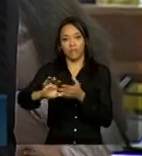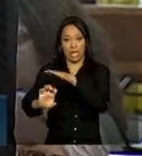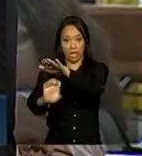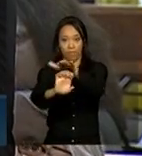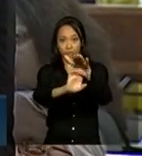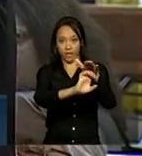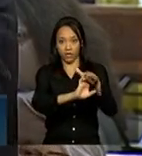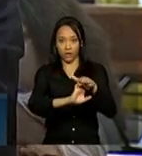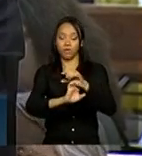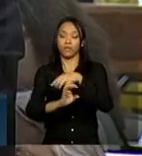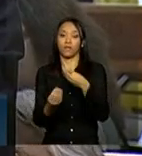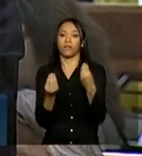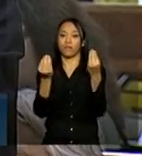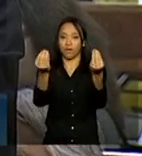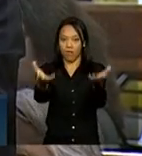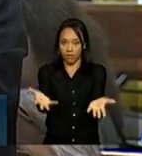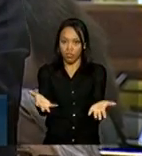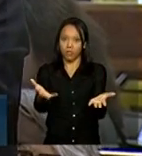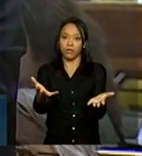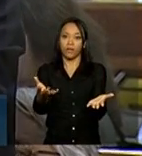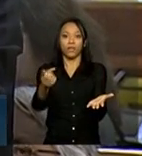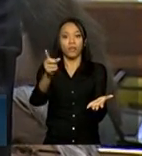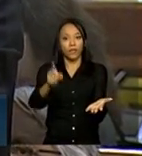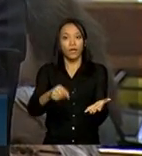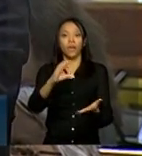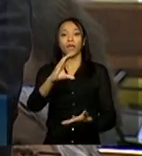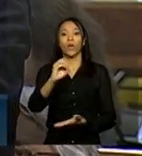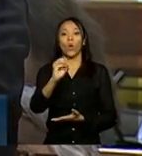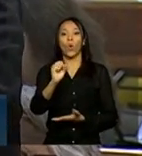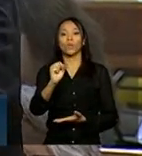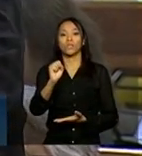aparece no que a senhora apresentou como obra concluída.